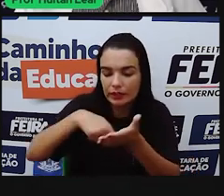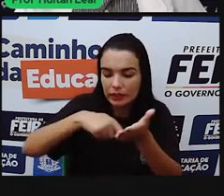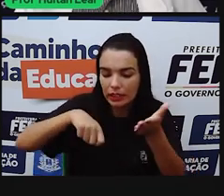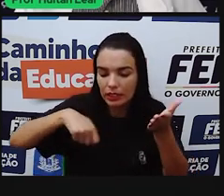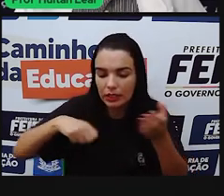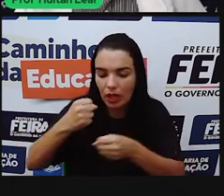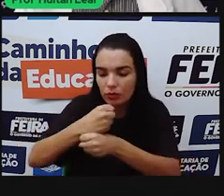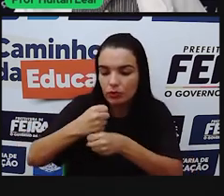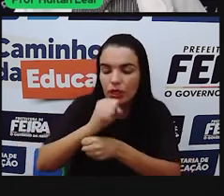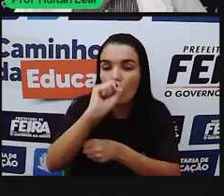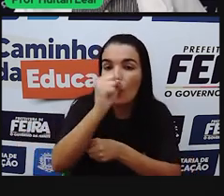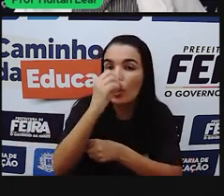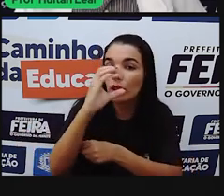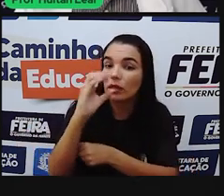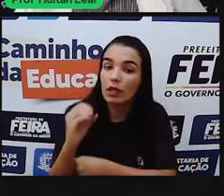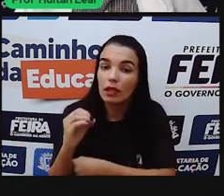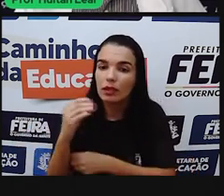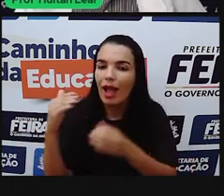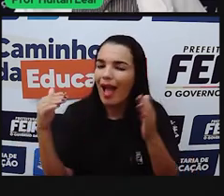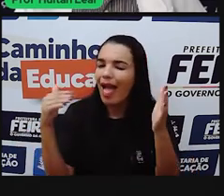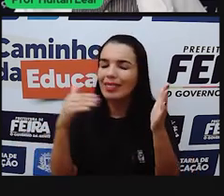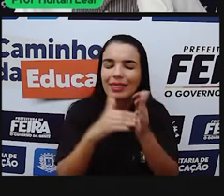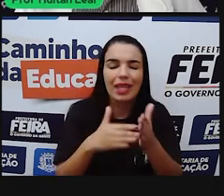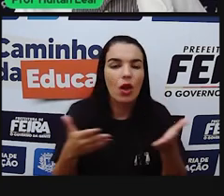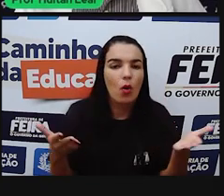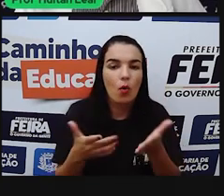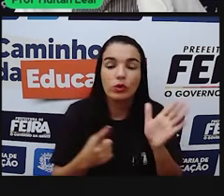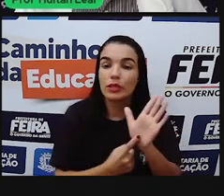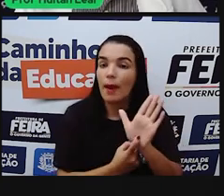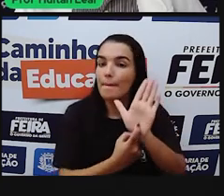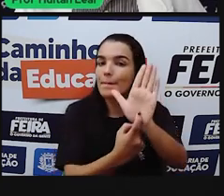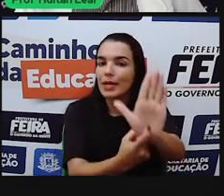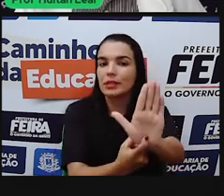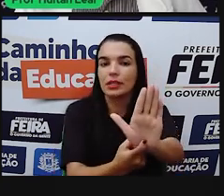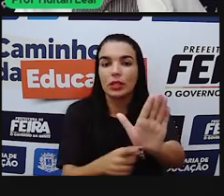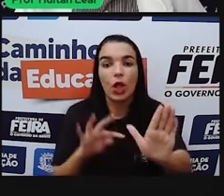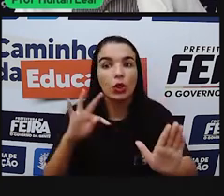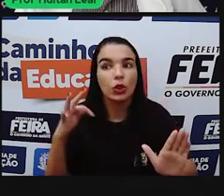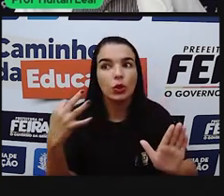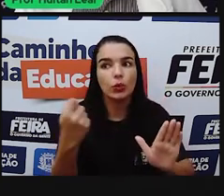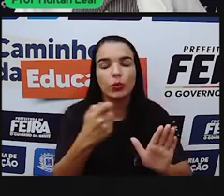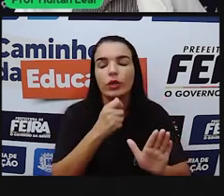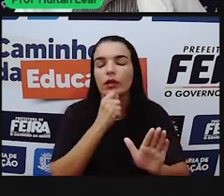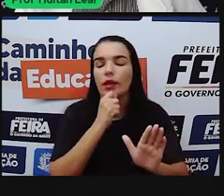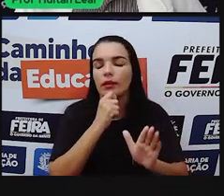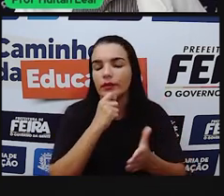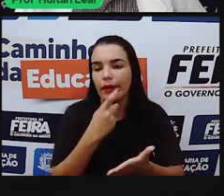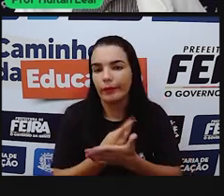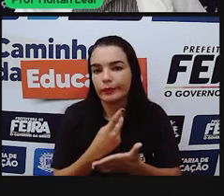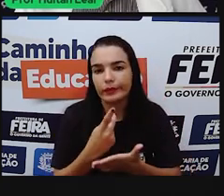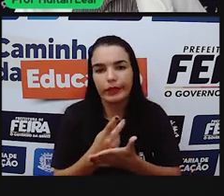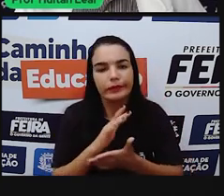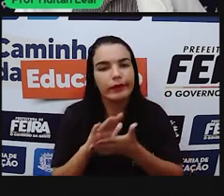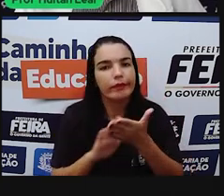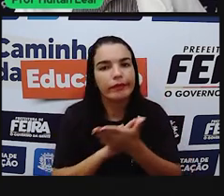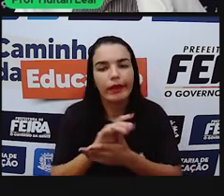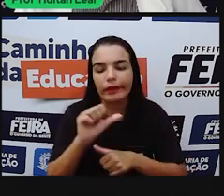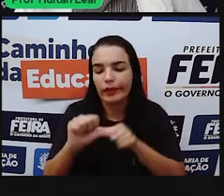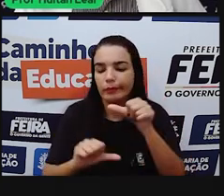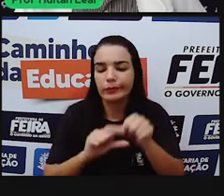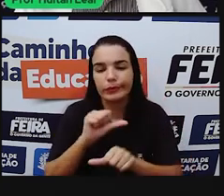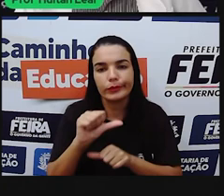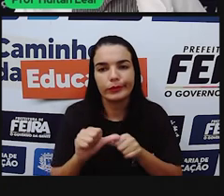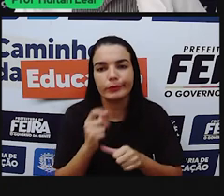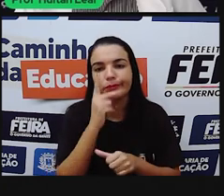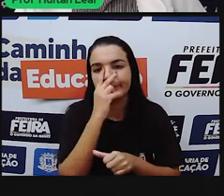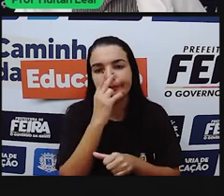até hoje ela representa tudo o que ainda acontece. Nada mudou praticamente. Então,